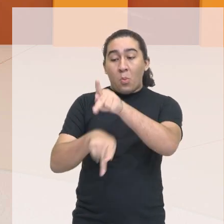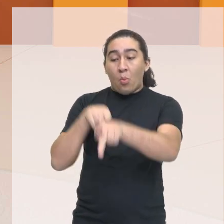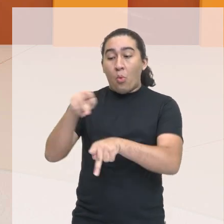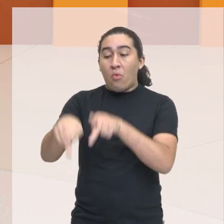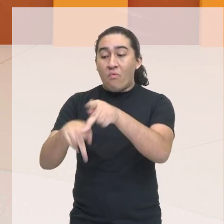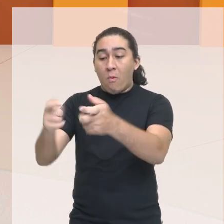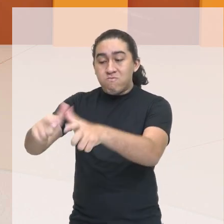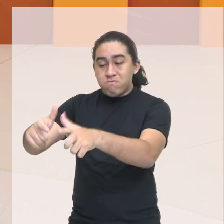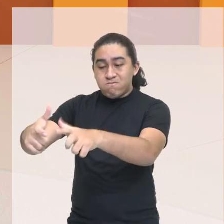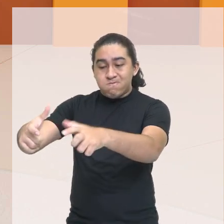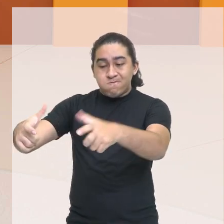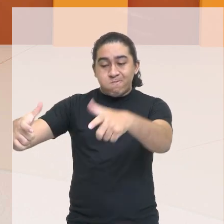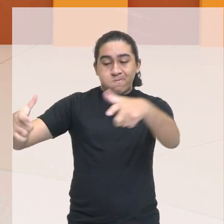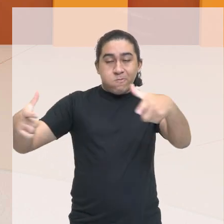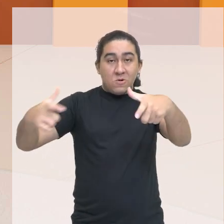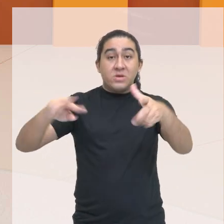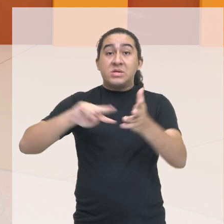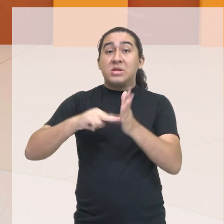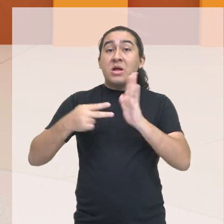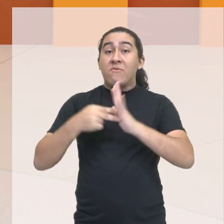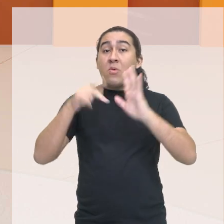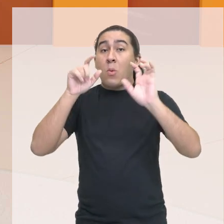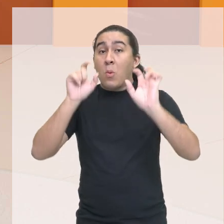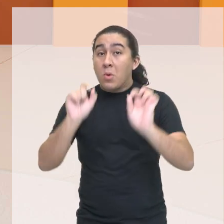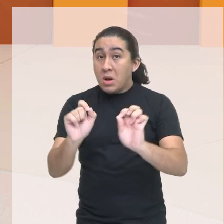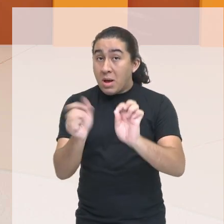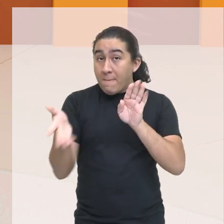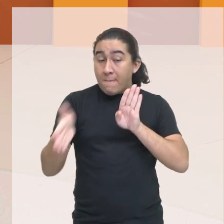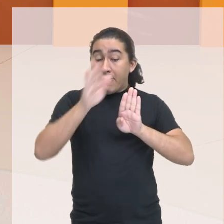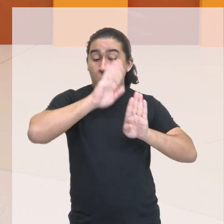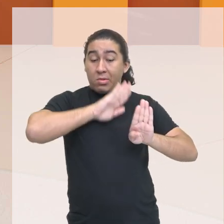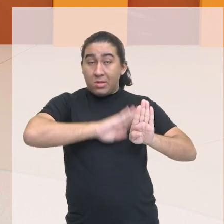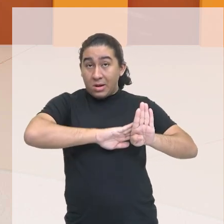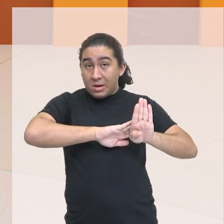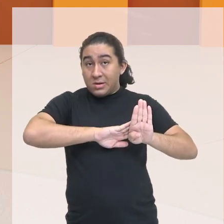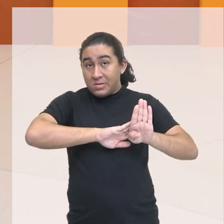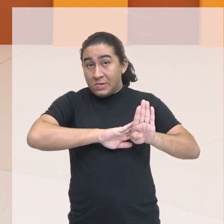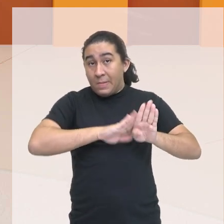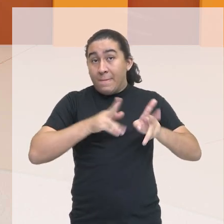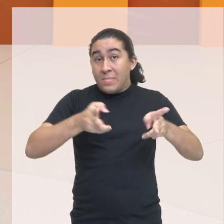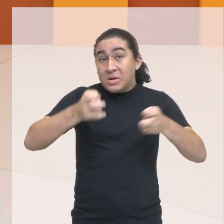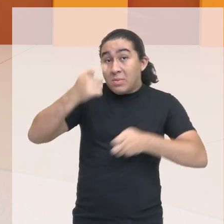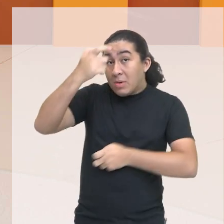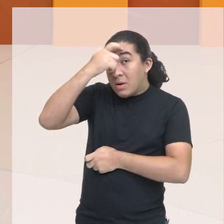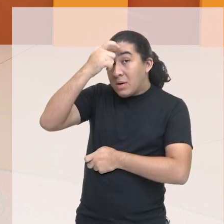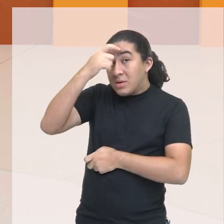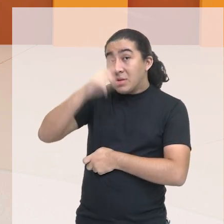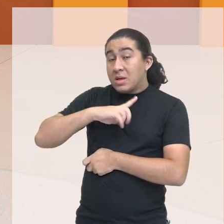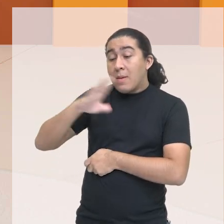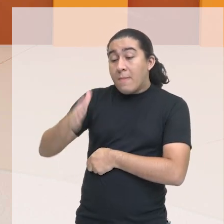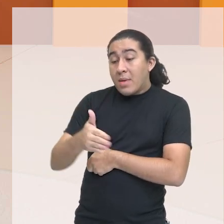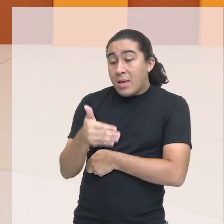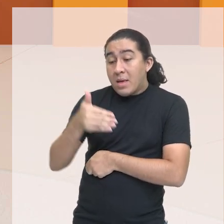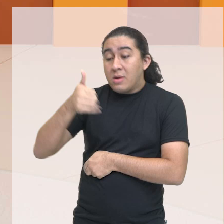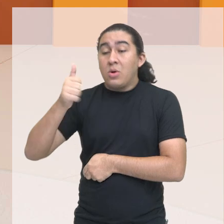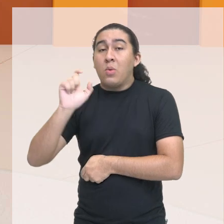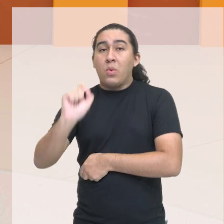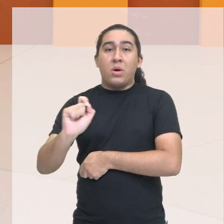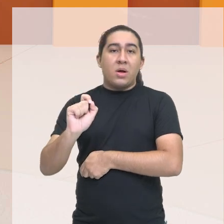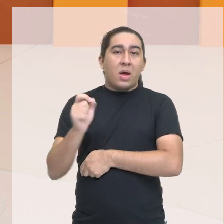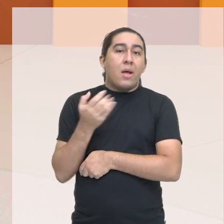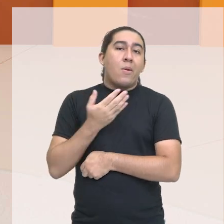quer dizer o quê? Quer dizer, nas entrelinhas, que há uma melhoria, né,